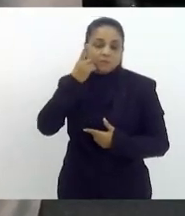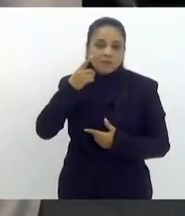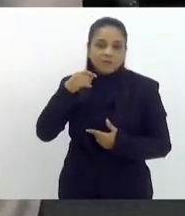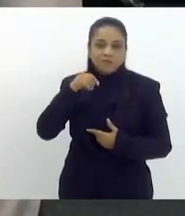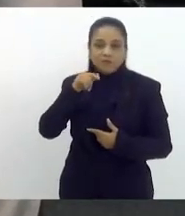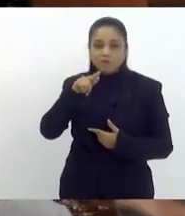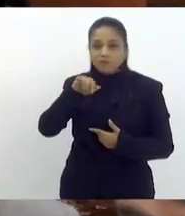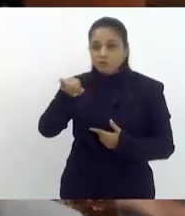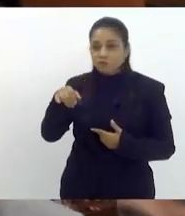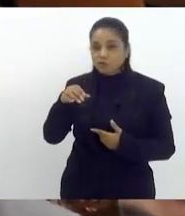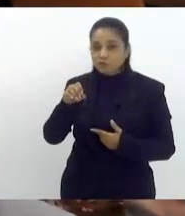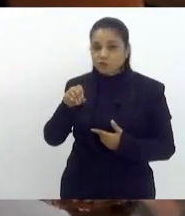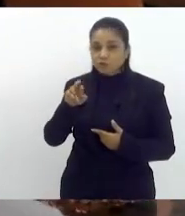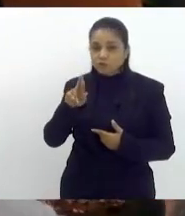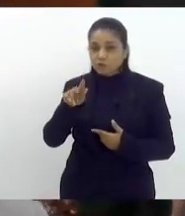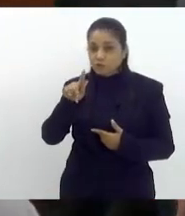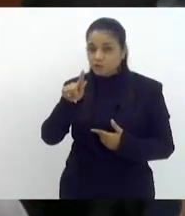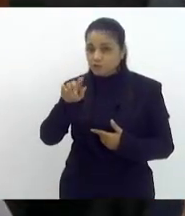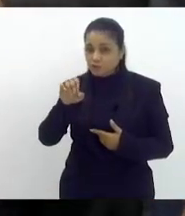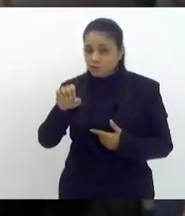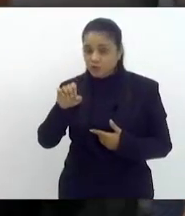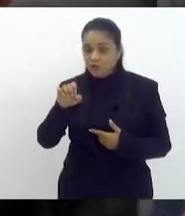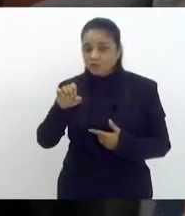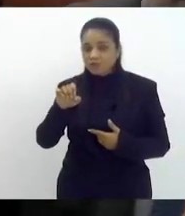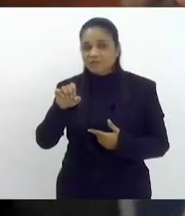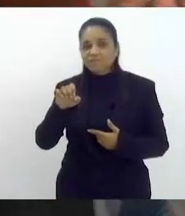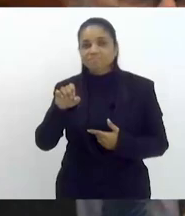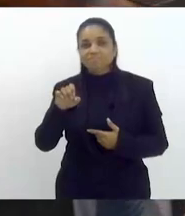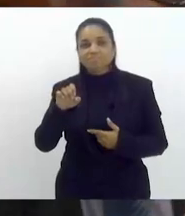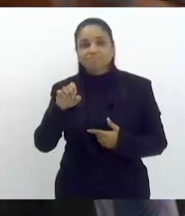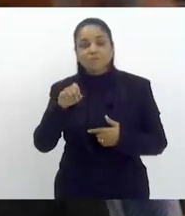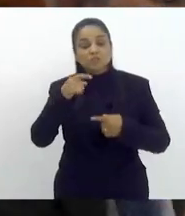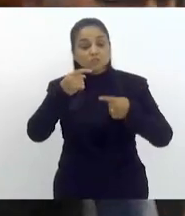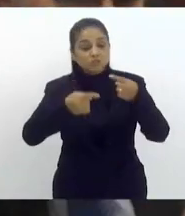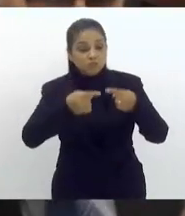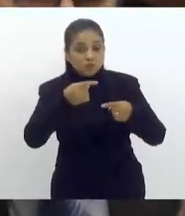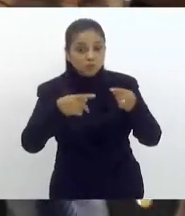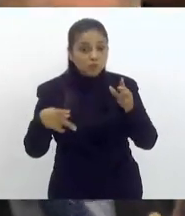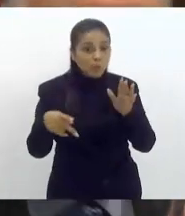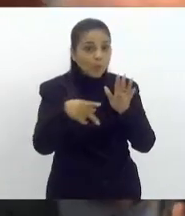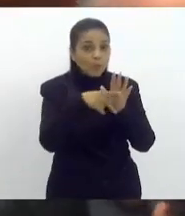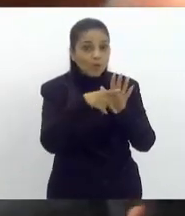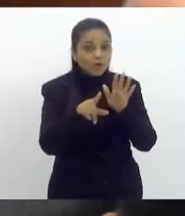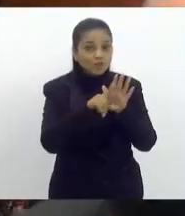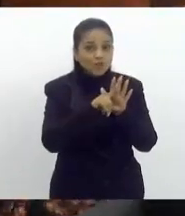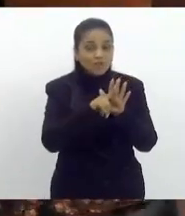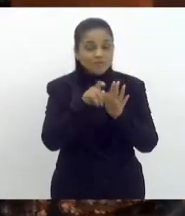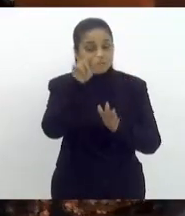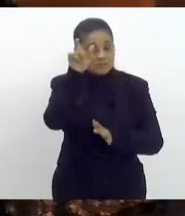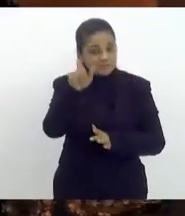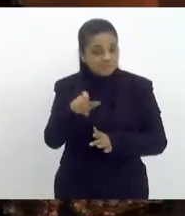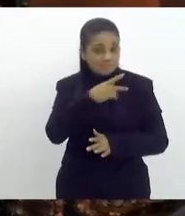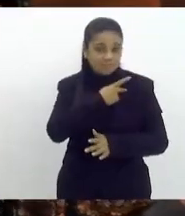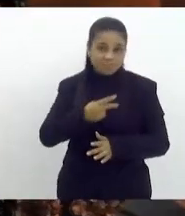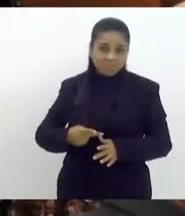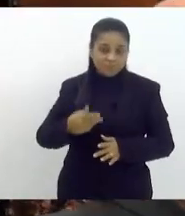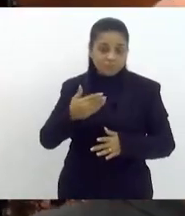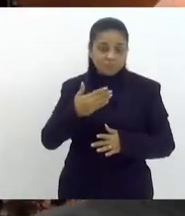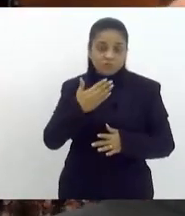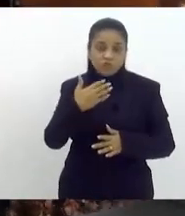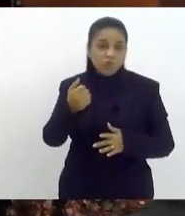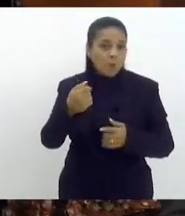discutiu o projeto Sem ela ter falado Sem ela ter chamado para discussão